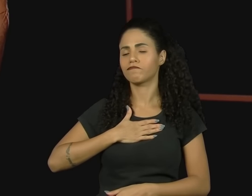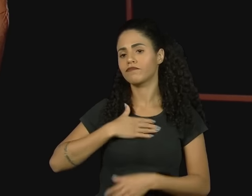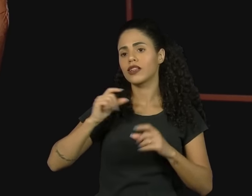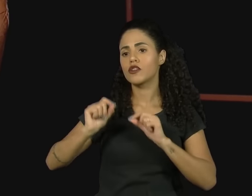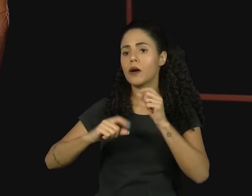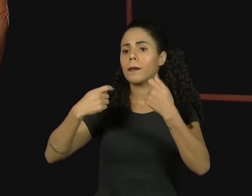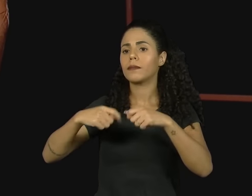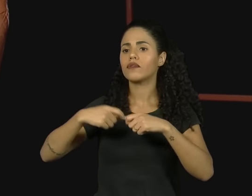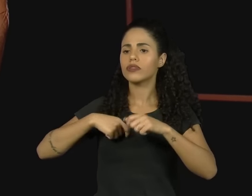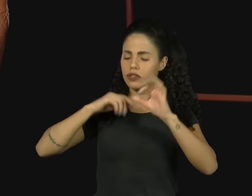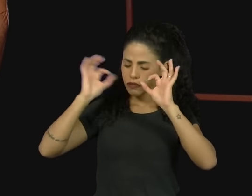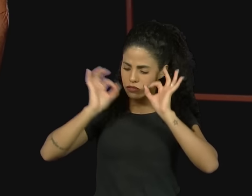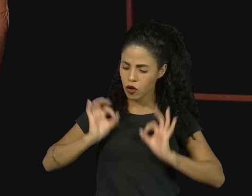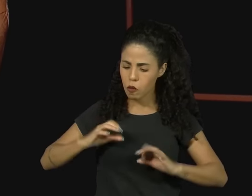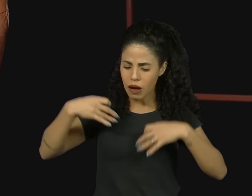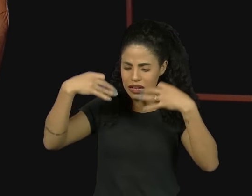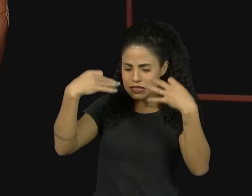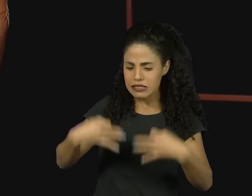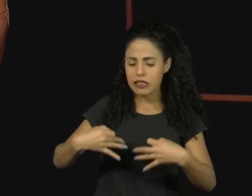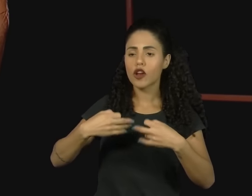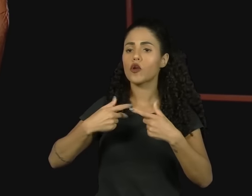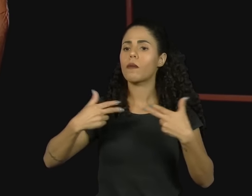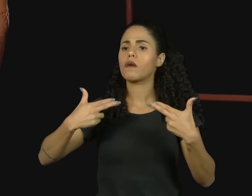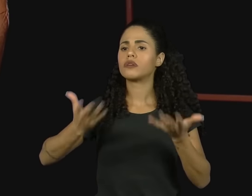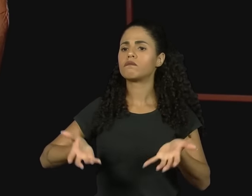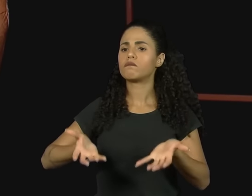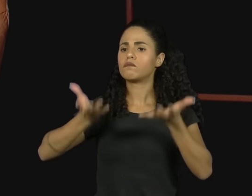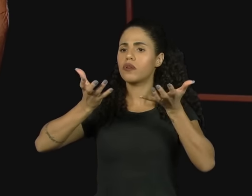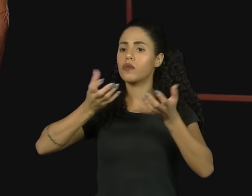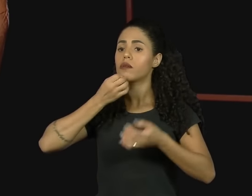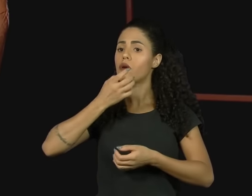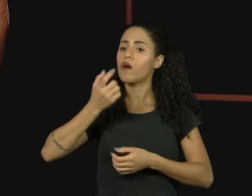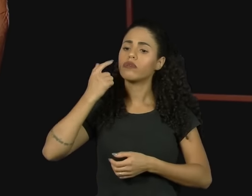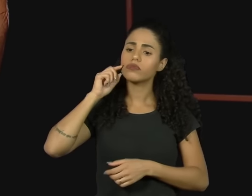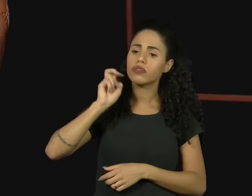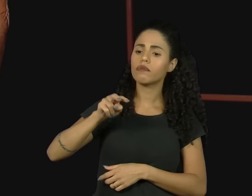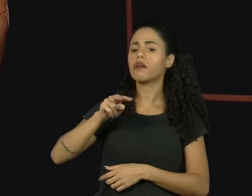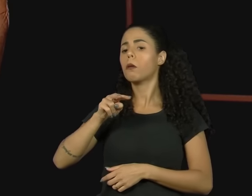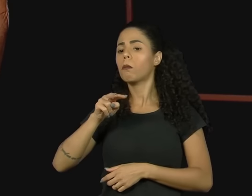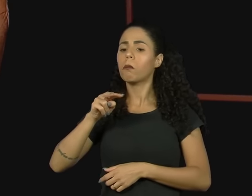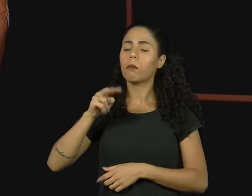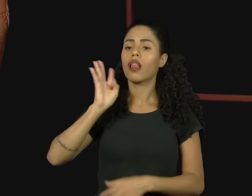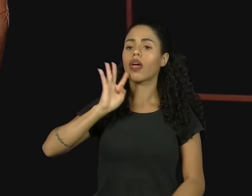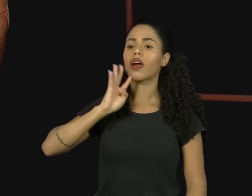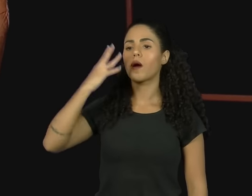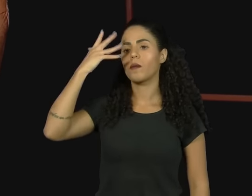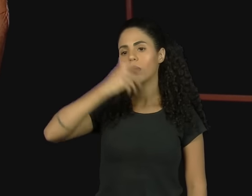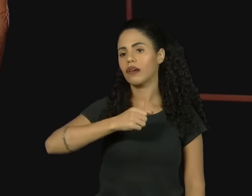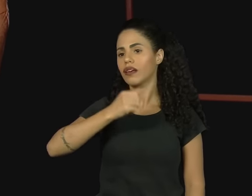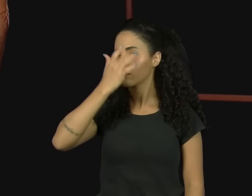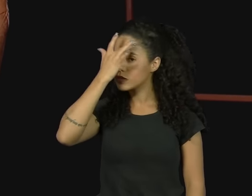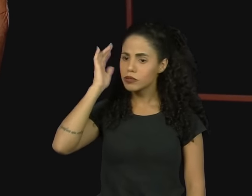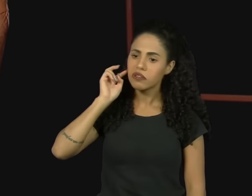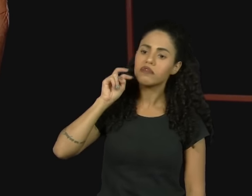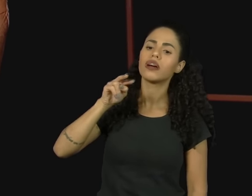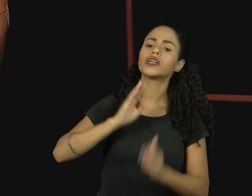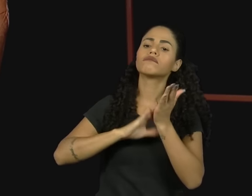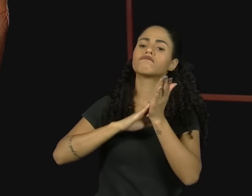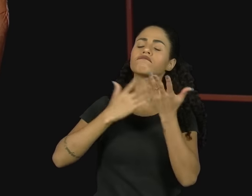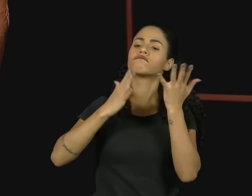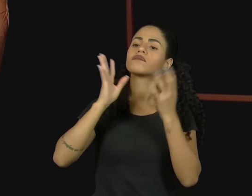você se arrumar direito é uma questão de cortesia. Cortesia para você, para os outros, né? Quer dizer, na